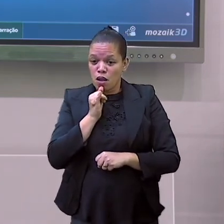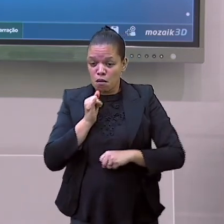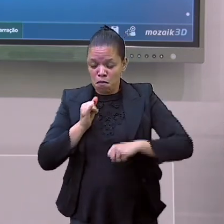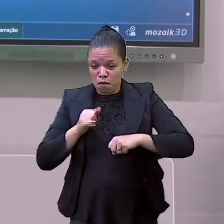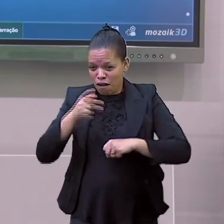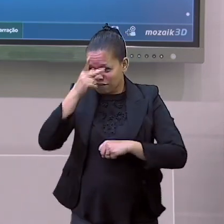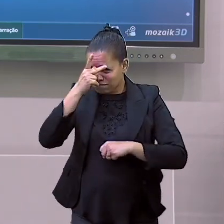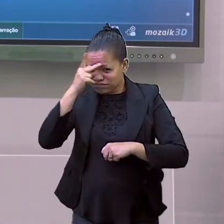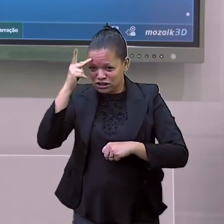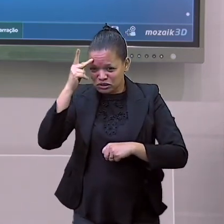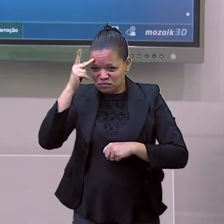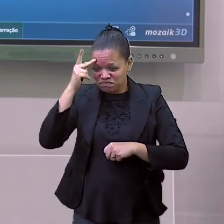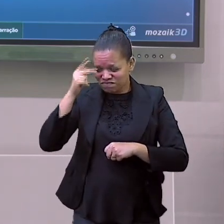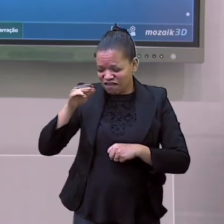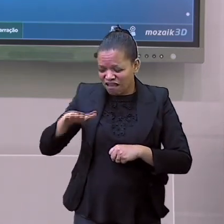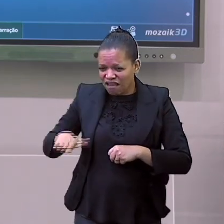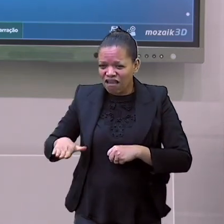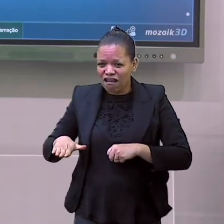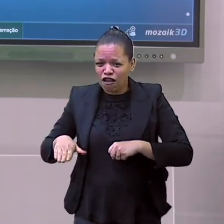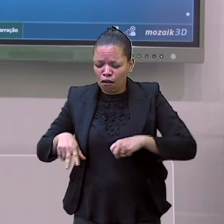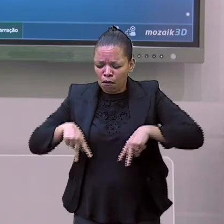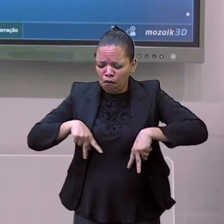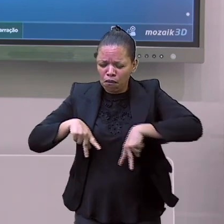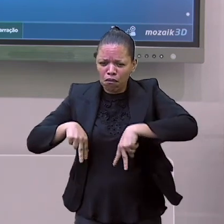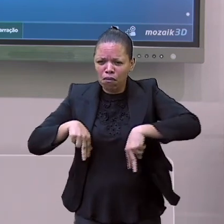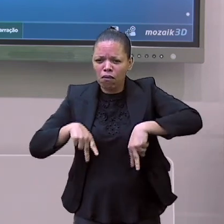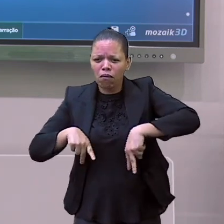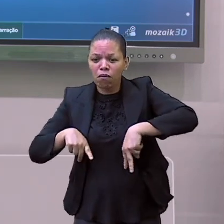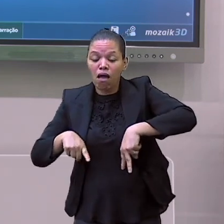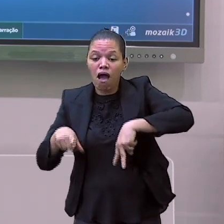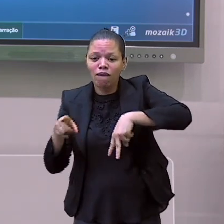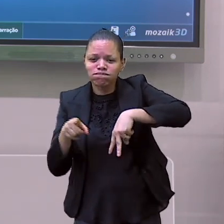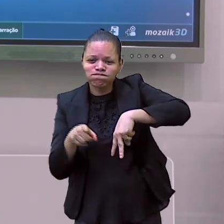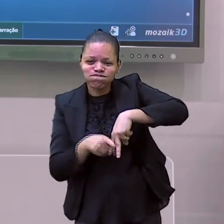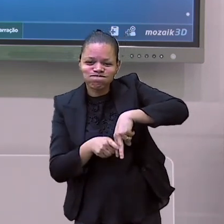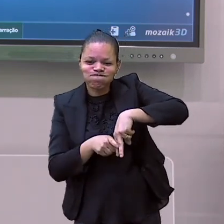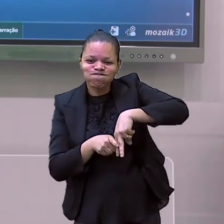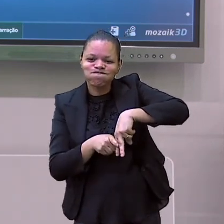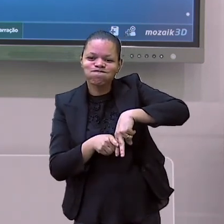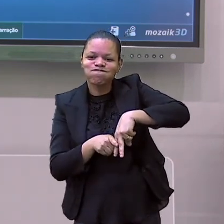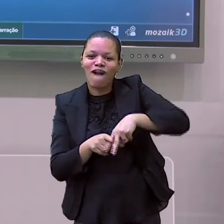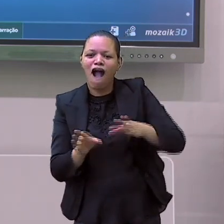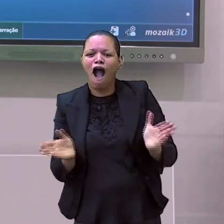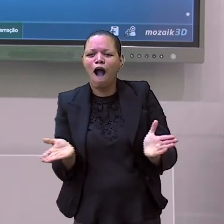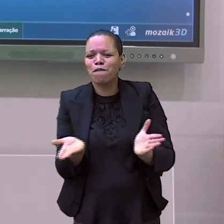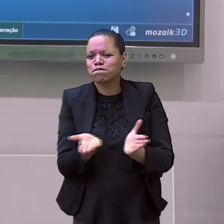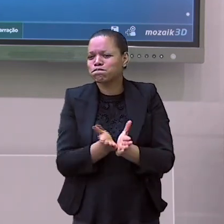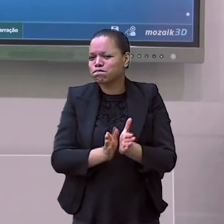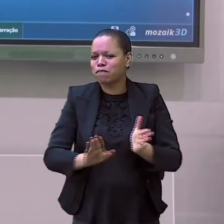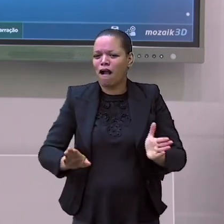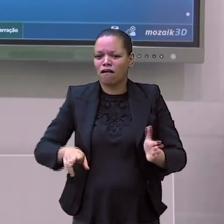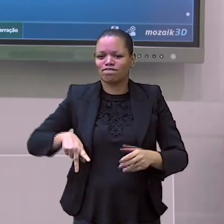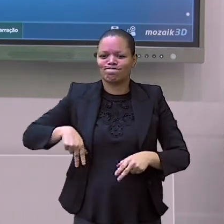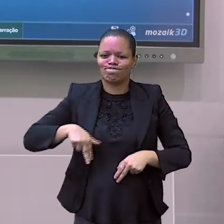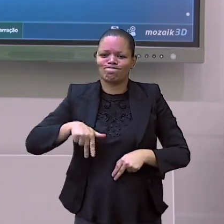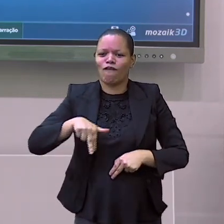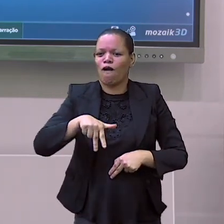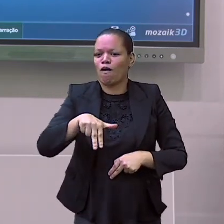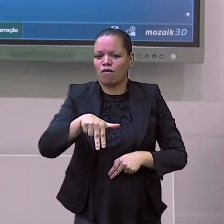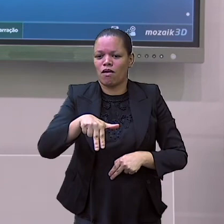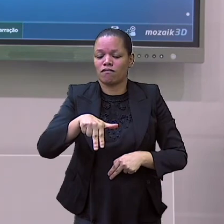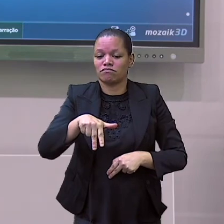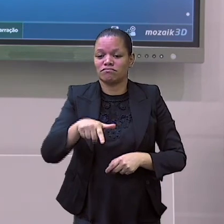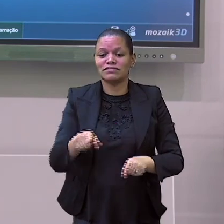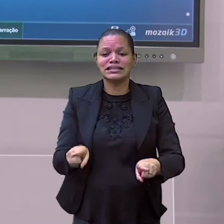paralítica. E nós temos também o vírus da cachumba, do coronavírus, e hoje esse microscópio ele é